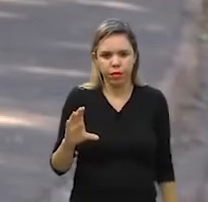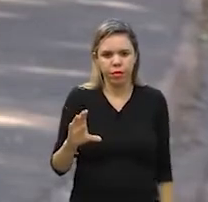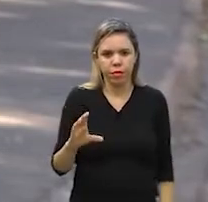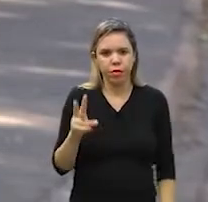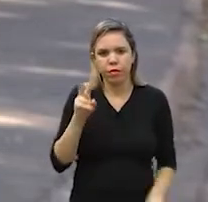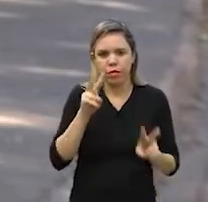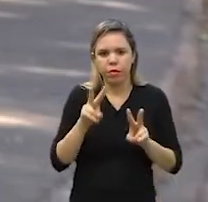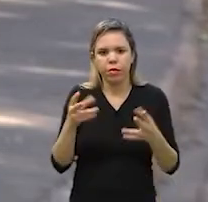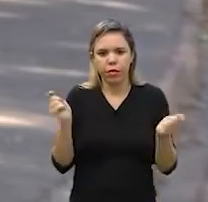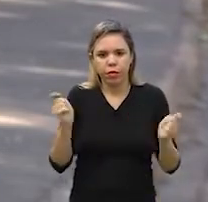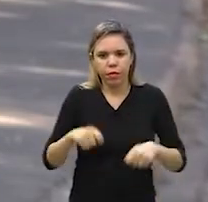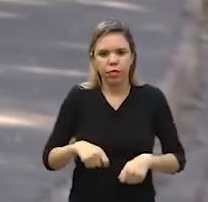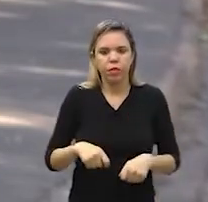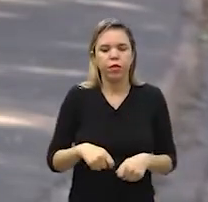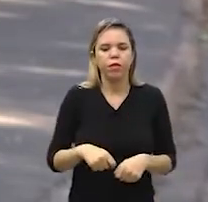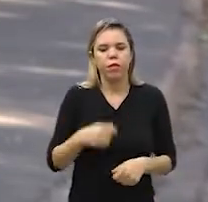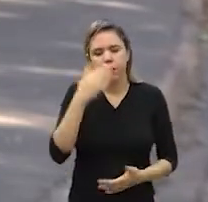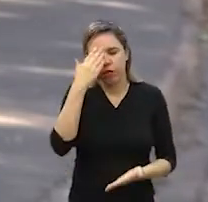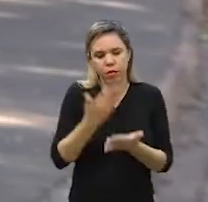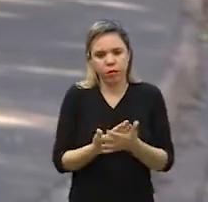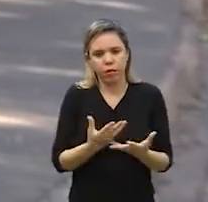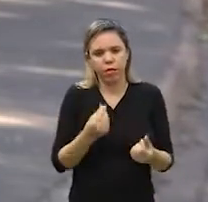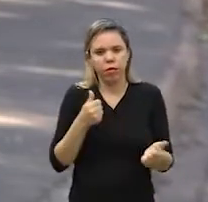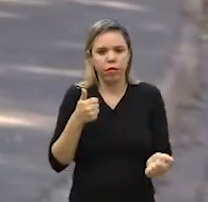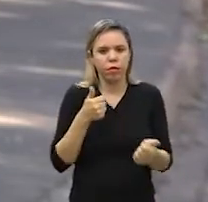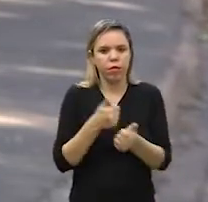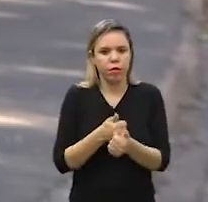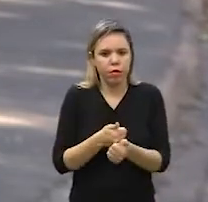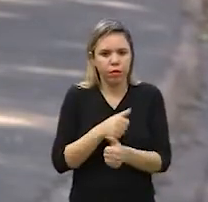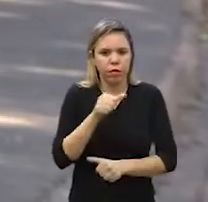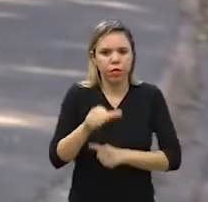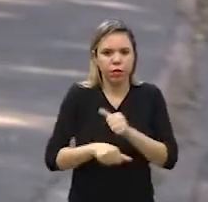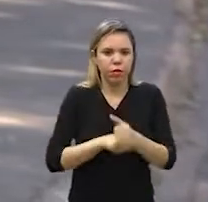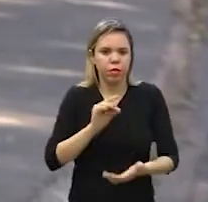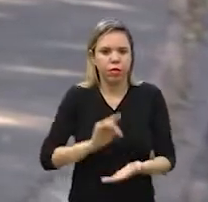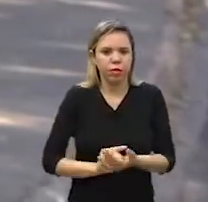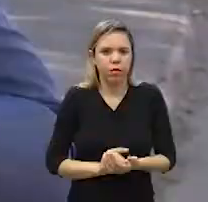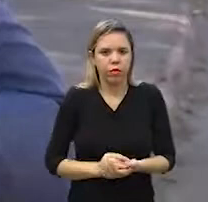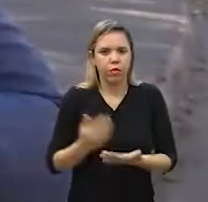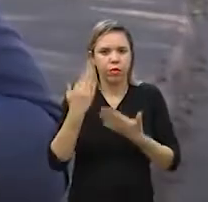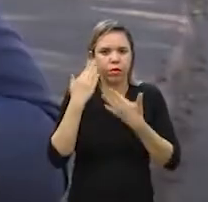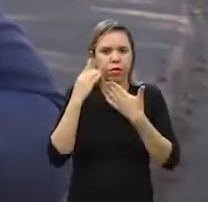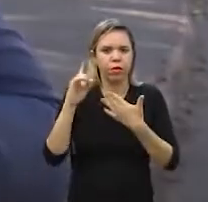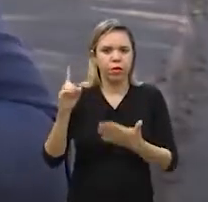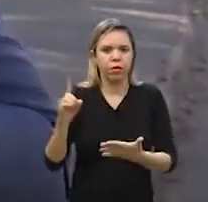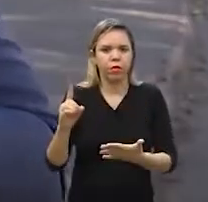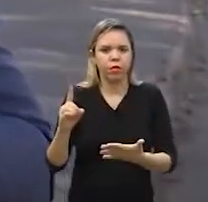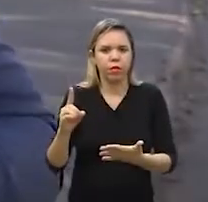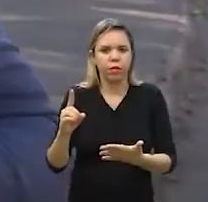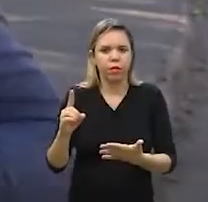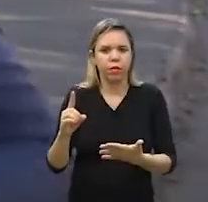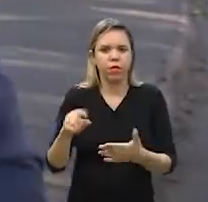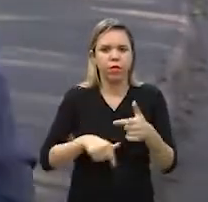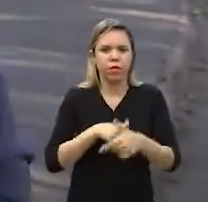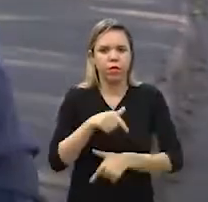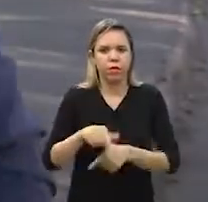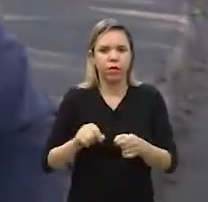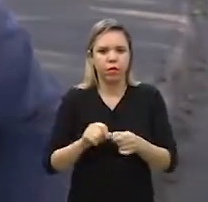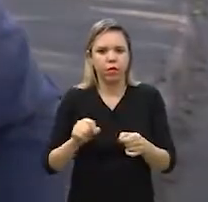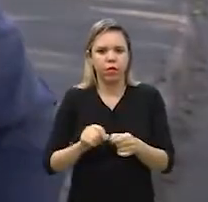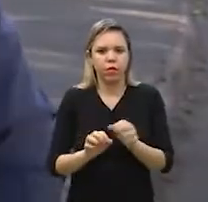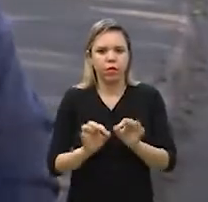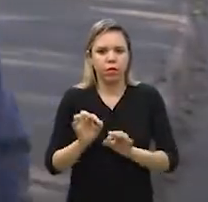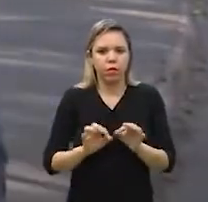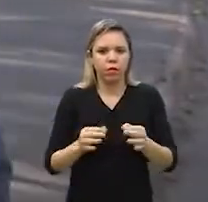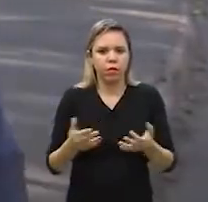emdec para ver a viabilidade e eu acredito que muito em breve vai se tornar realidade graças a Deus graças ao